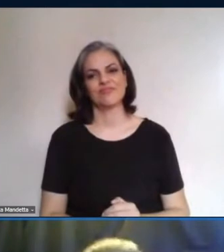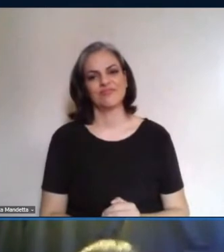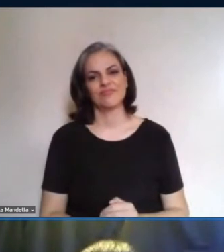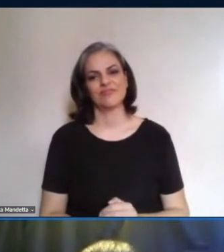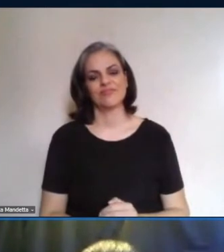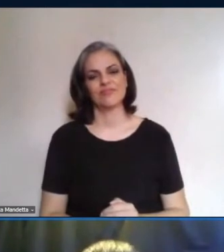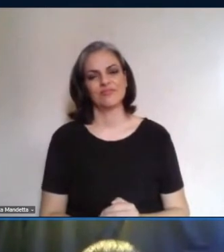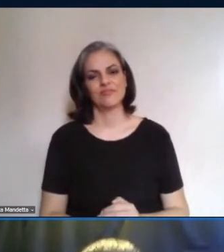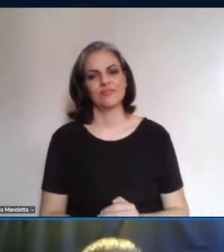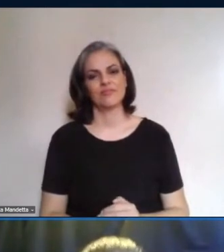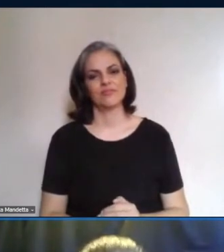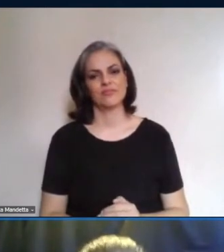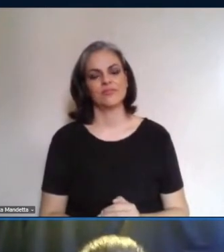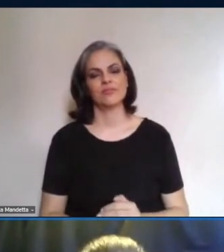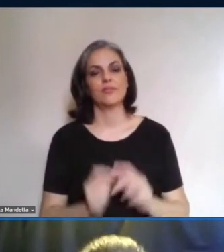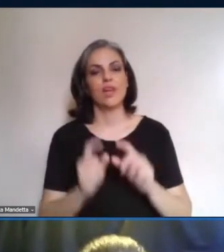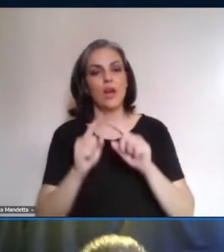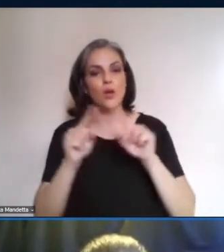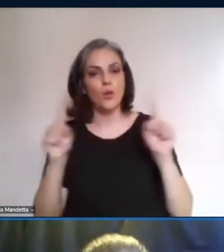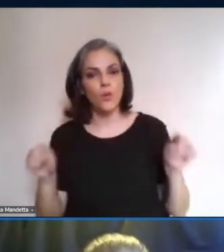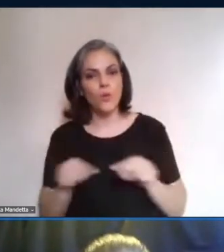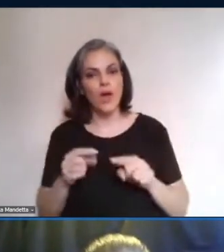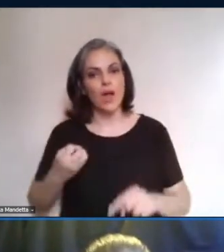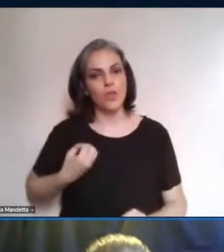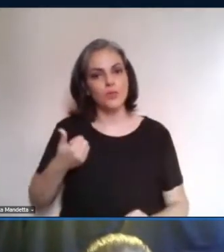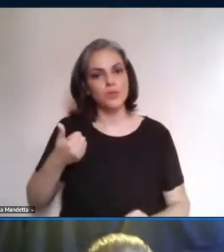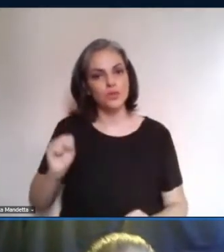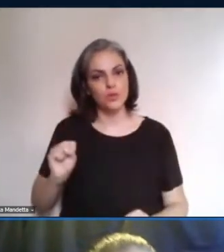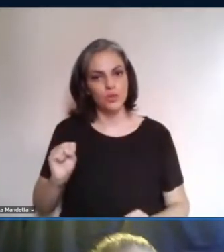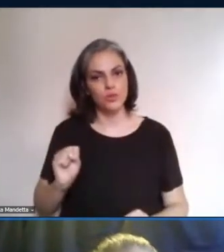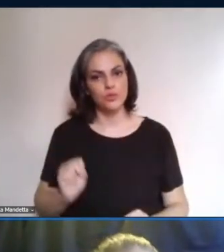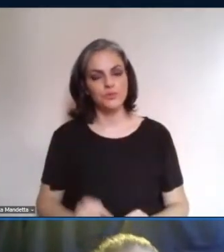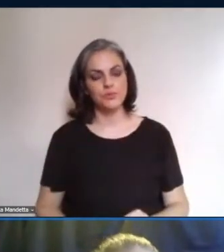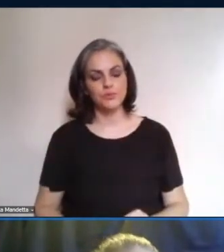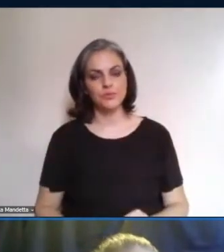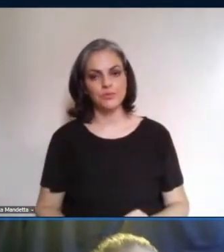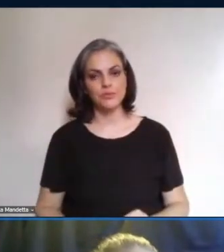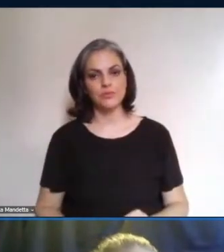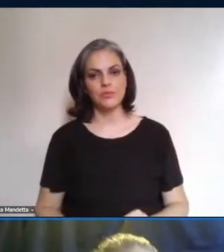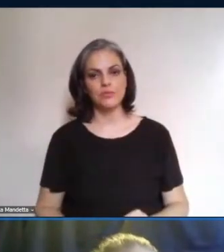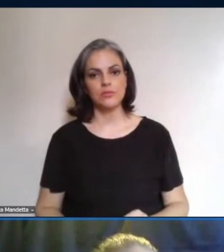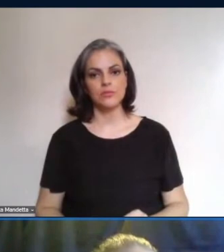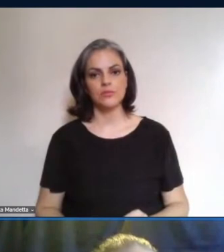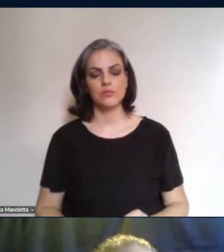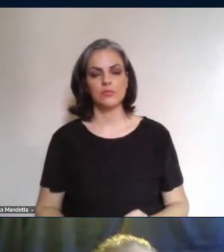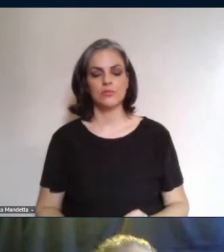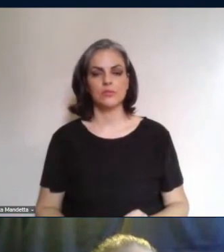O quadro 18, esse eu vou vir aqui com você,